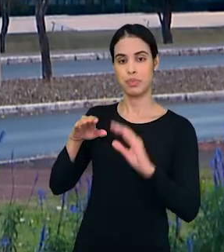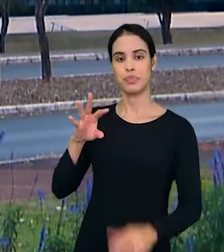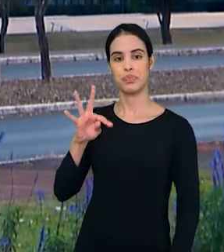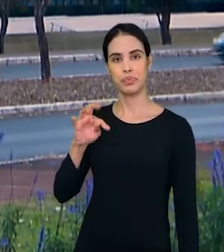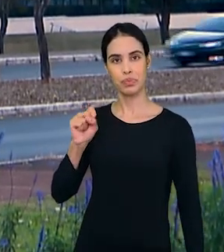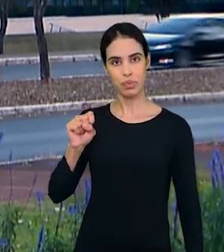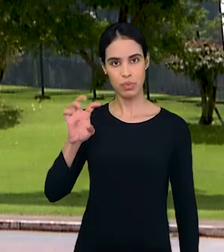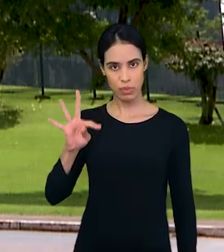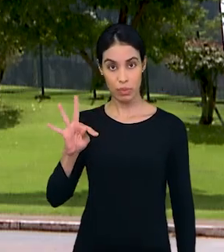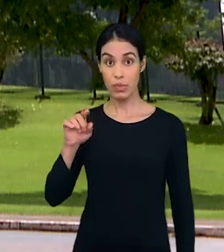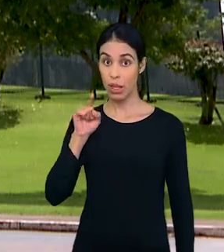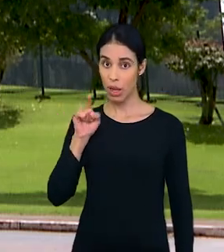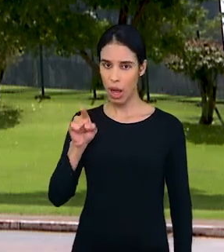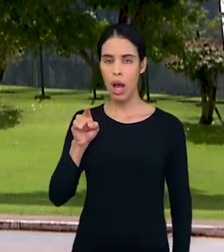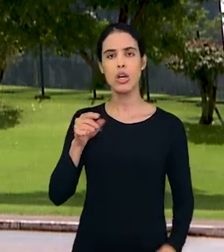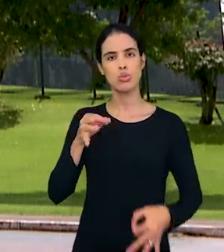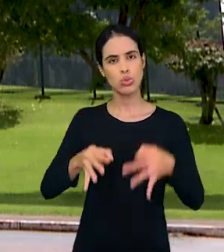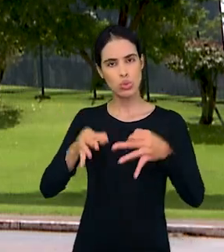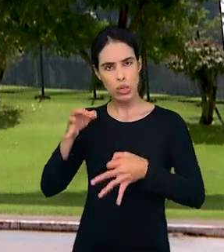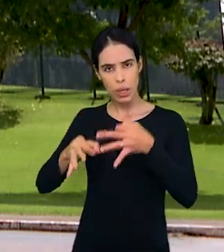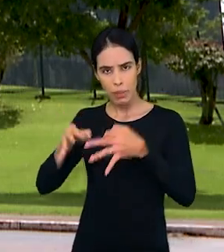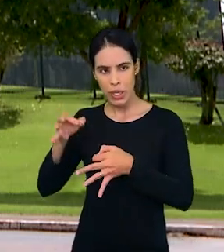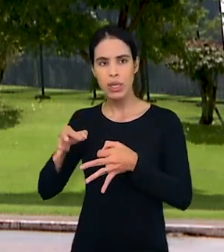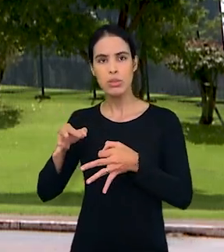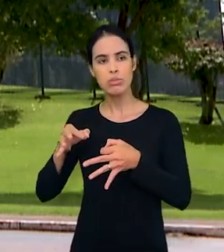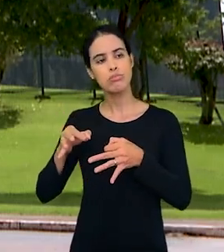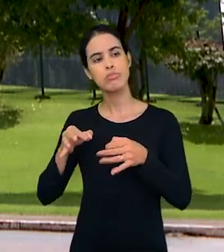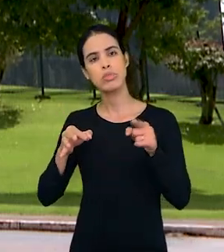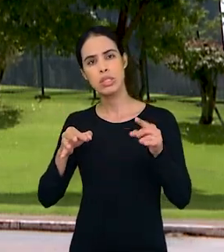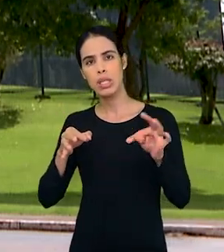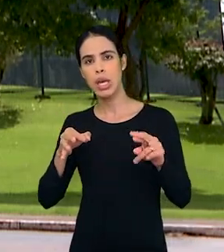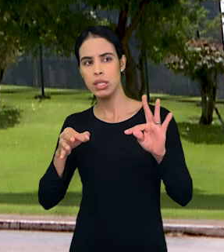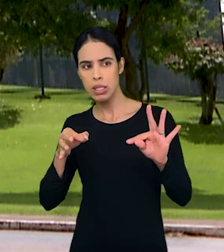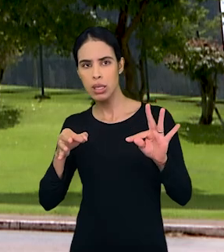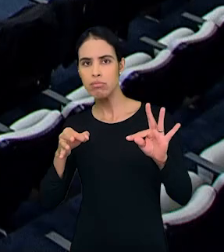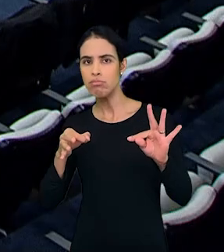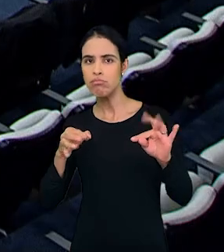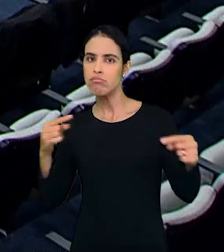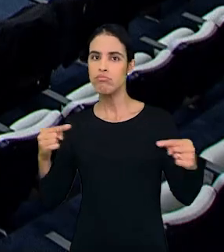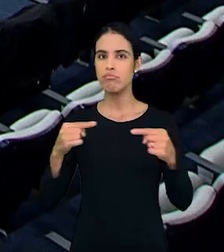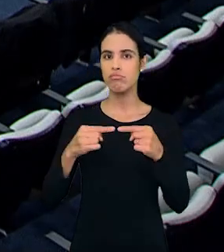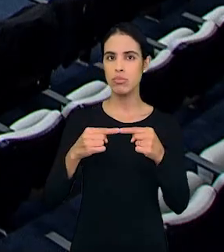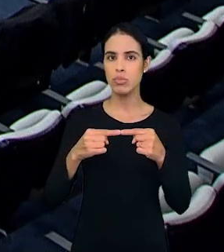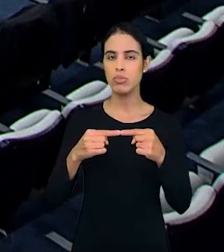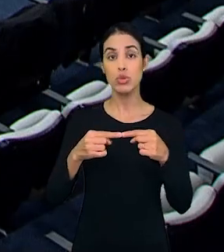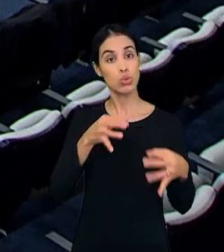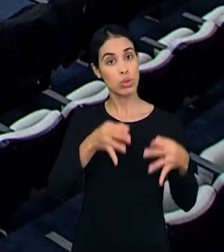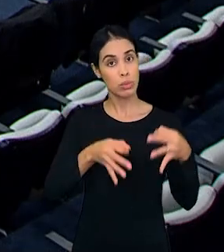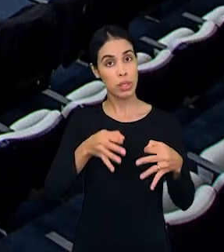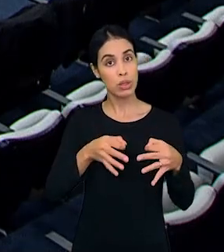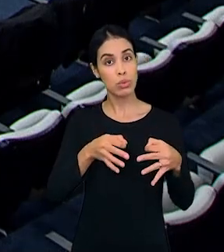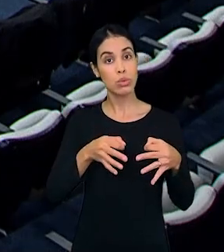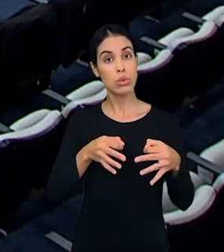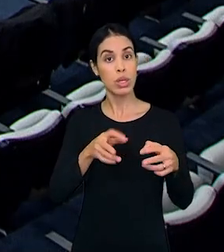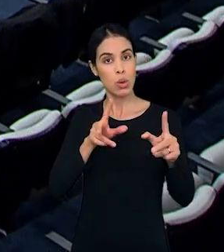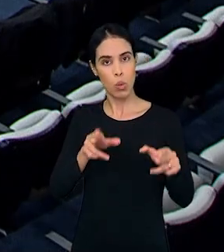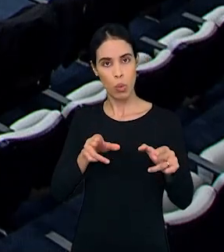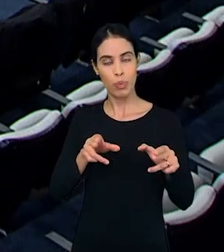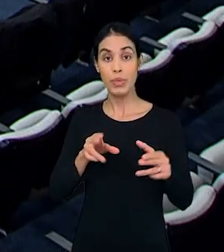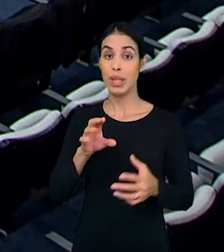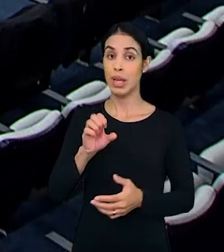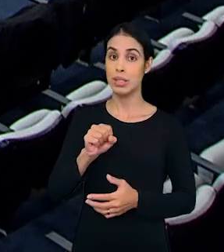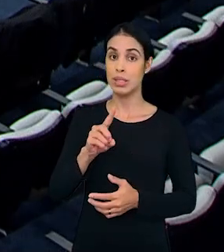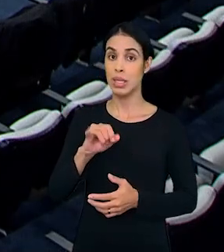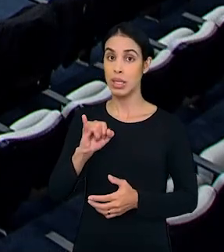Superior do Trabalho, que manteve a nulidade estabelecida pelo regional. O caso foi julgado pela seção 2